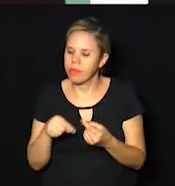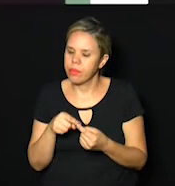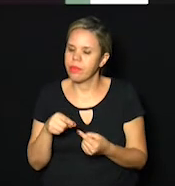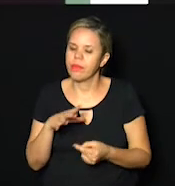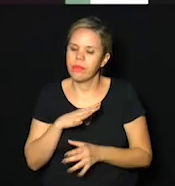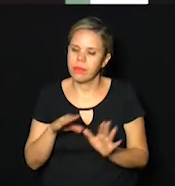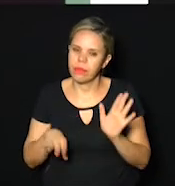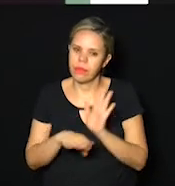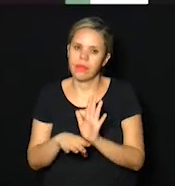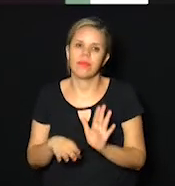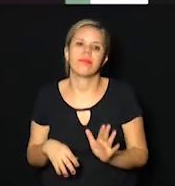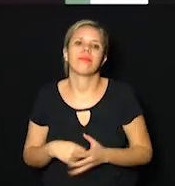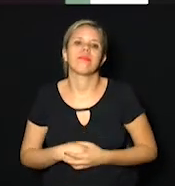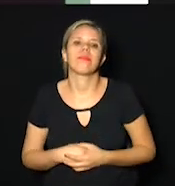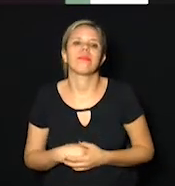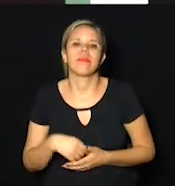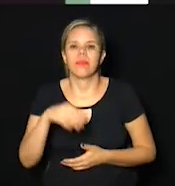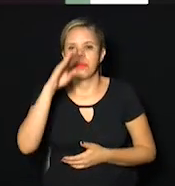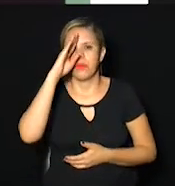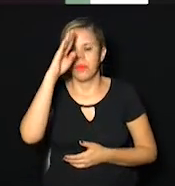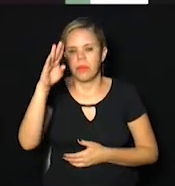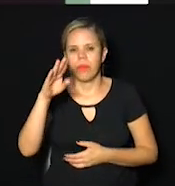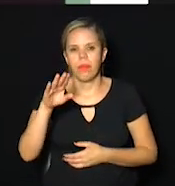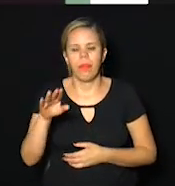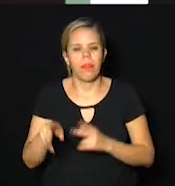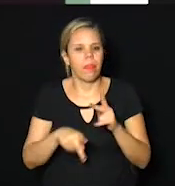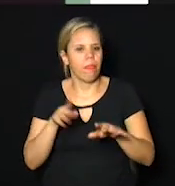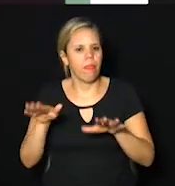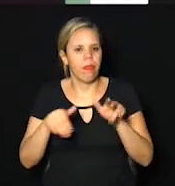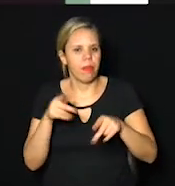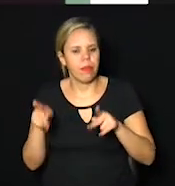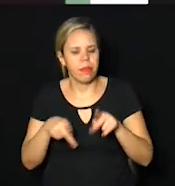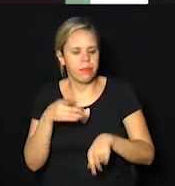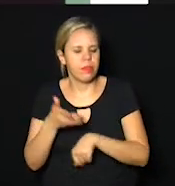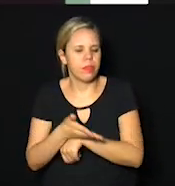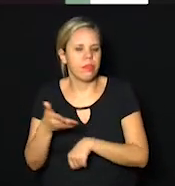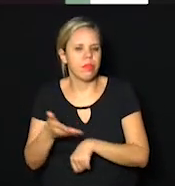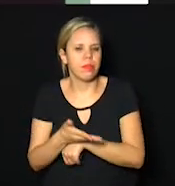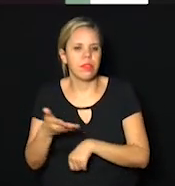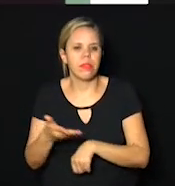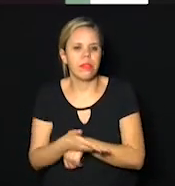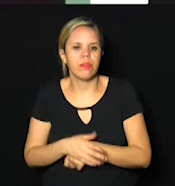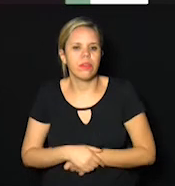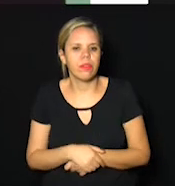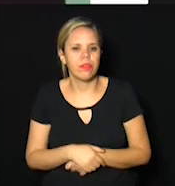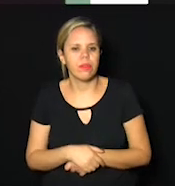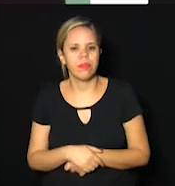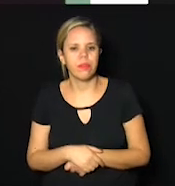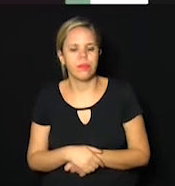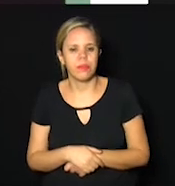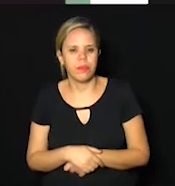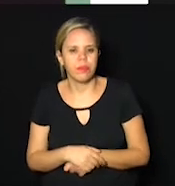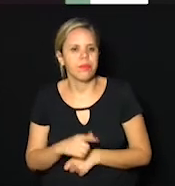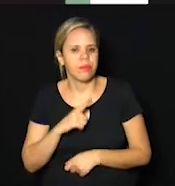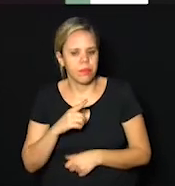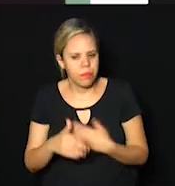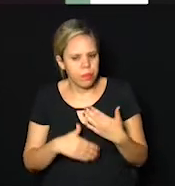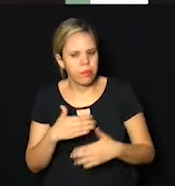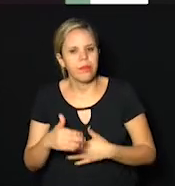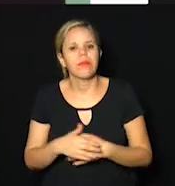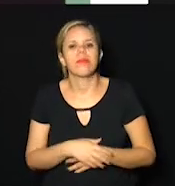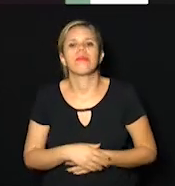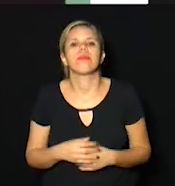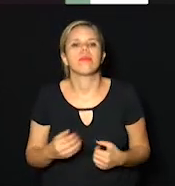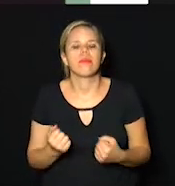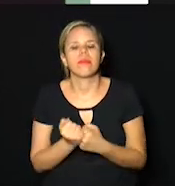isso. E principalmente chamando as pessoas para participar, porque quando as pessoas, como eu disse, participam, elas tendem a